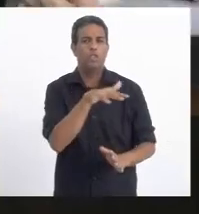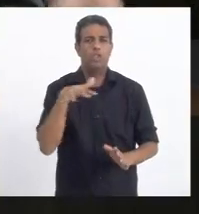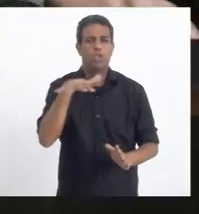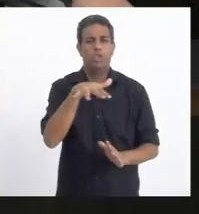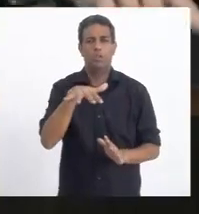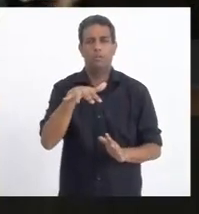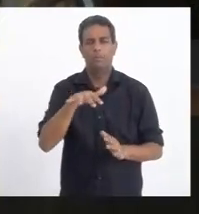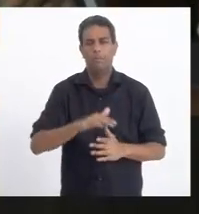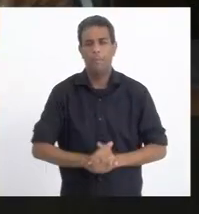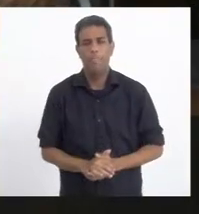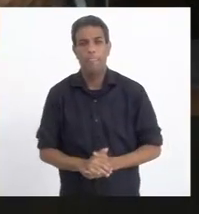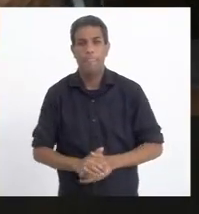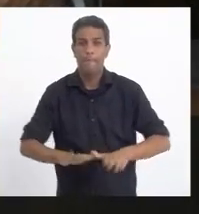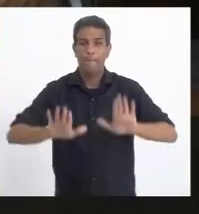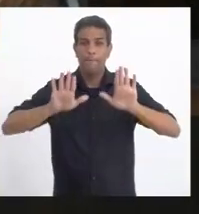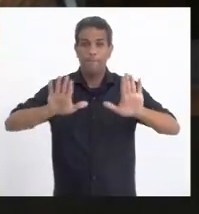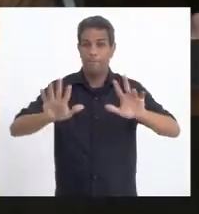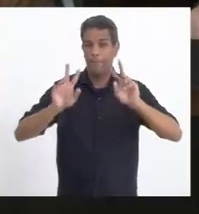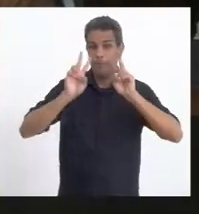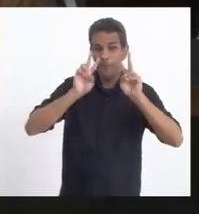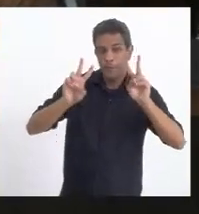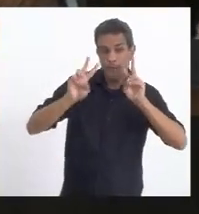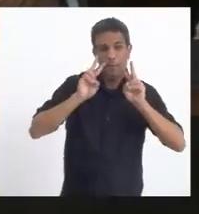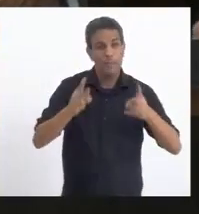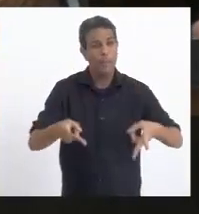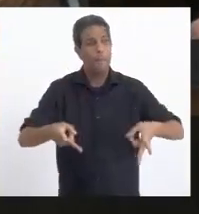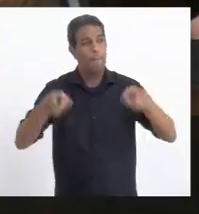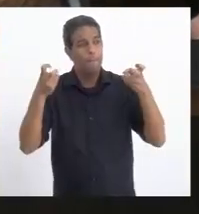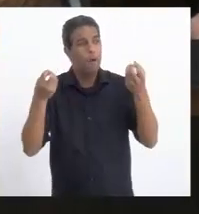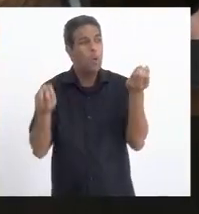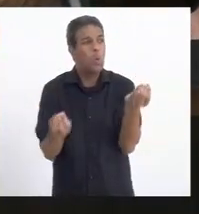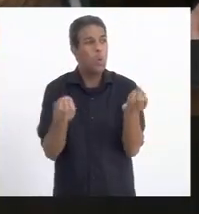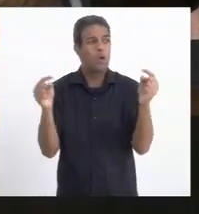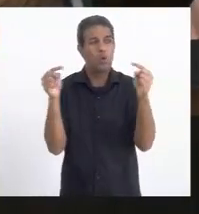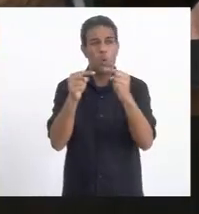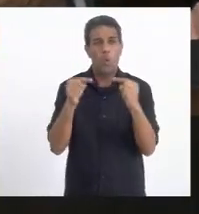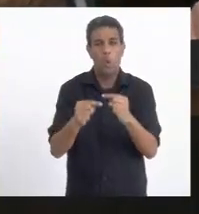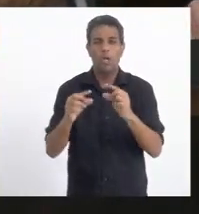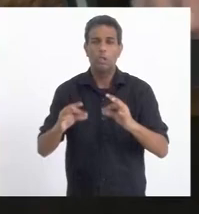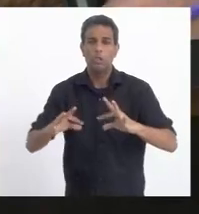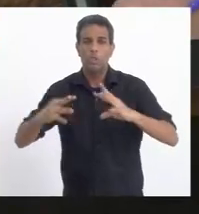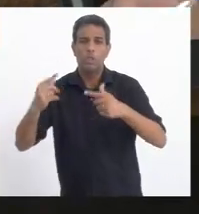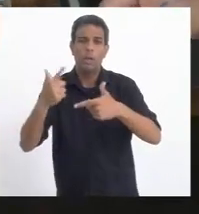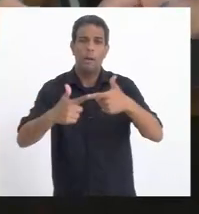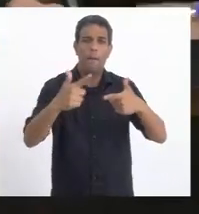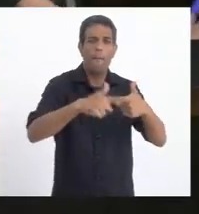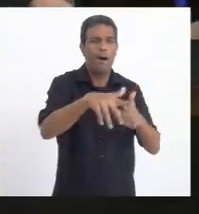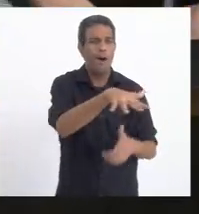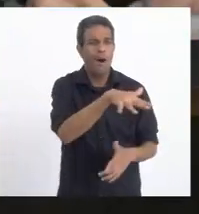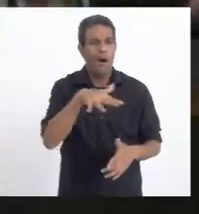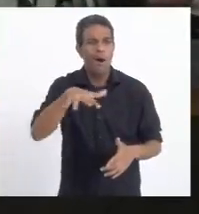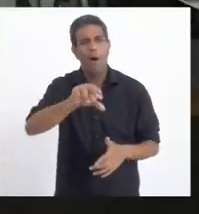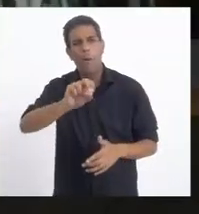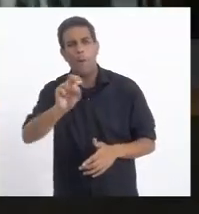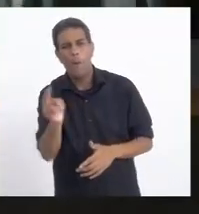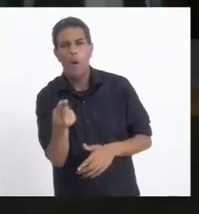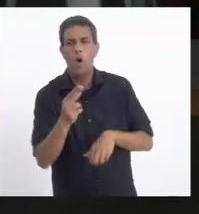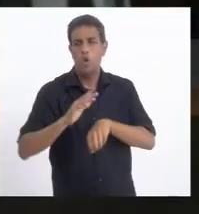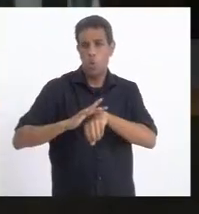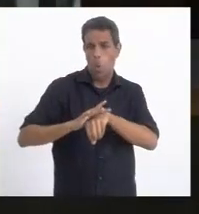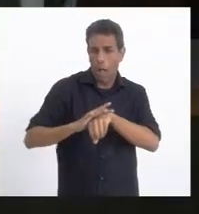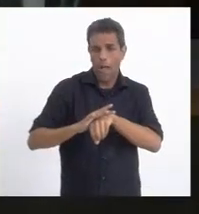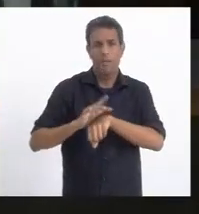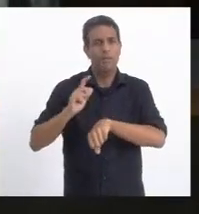Social nesse caso em que a reforma seja oriunda de acidente de serviço ou Doença grave